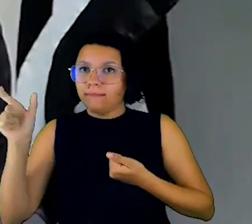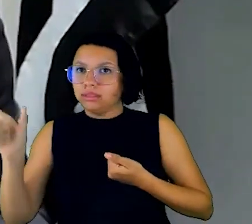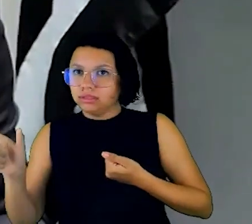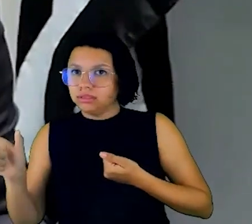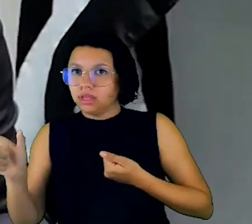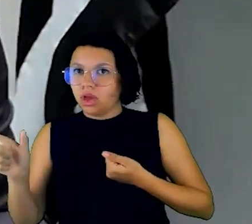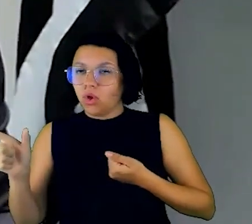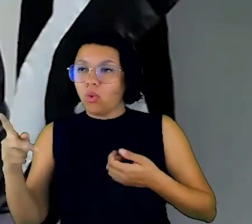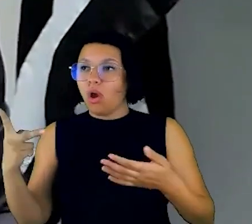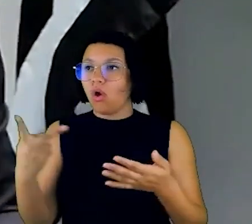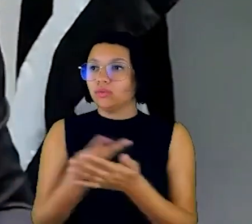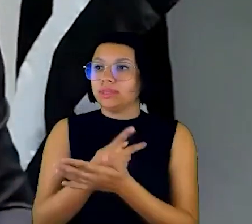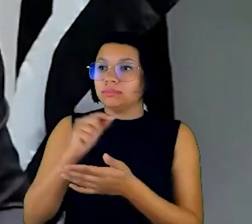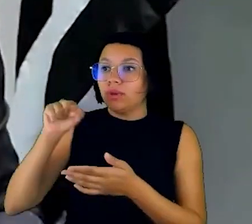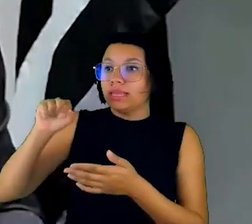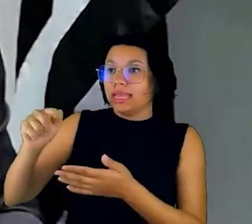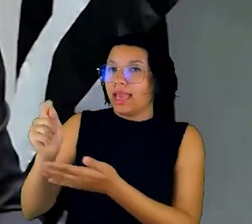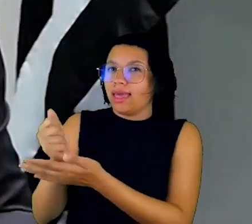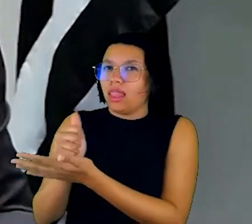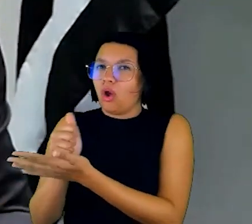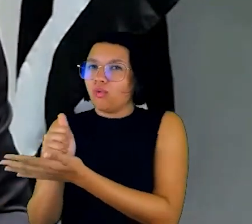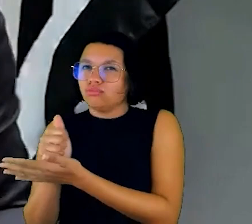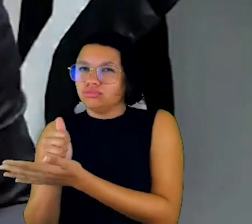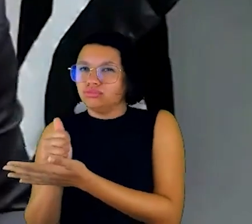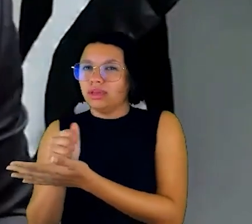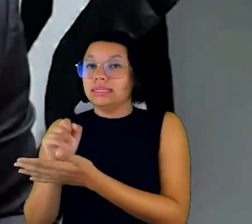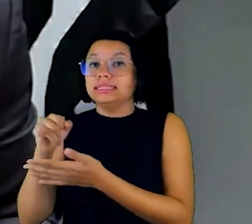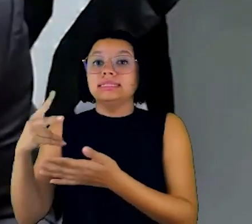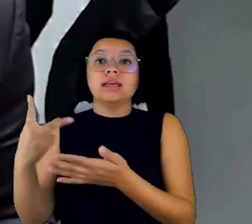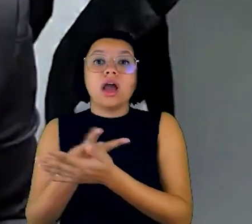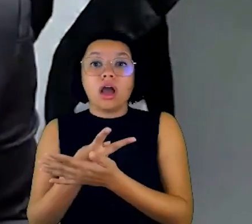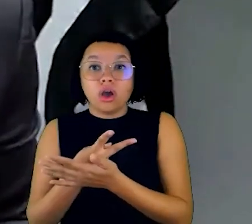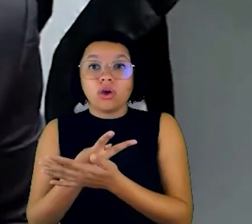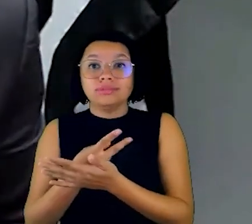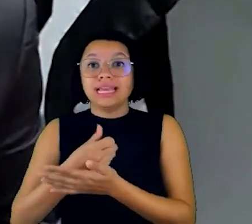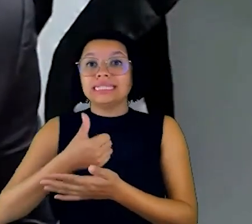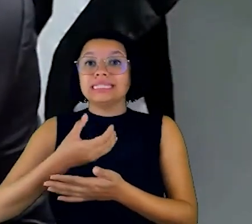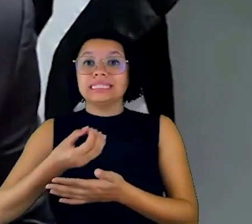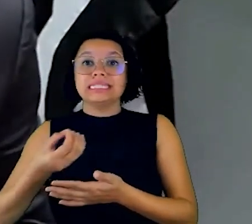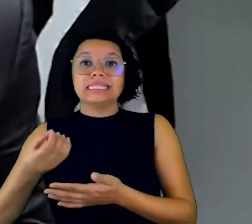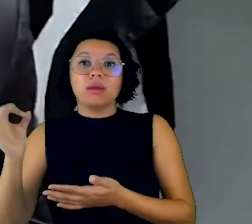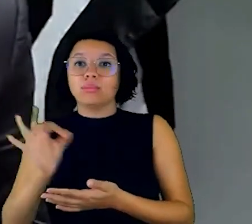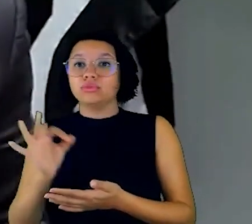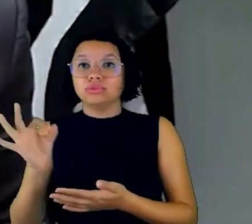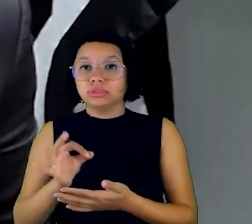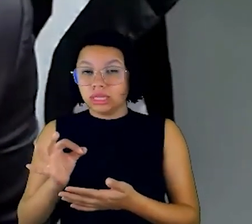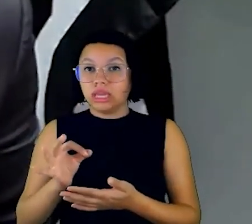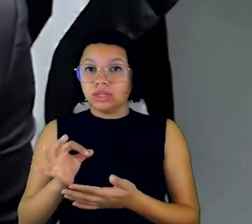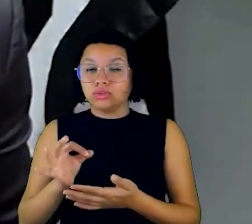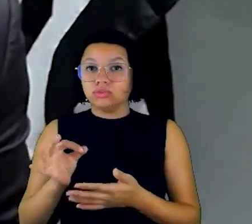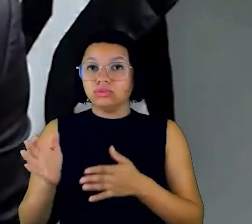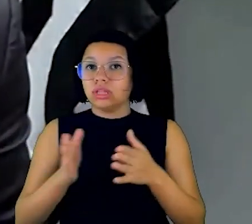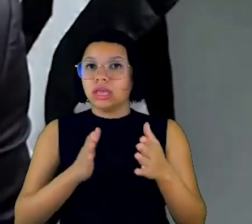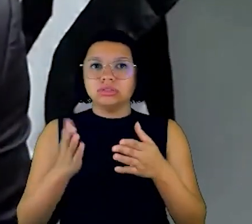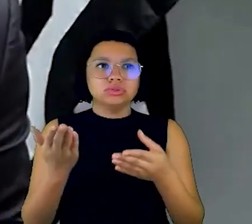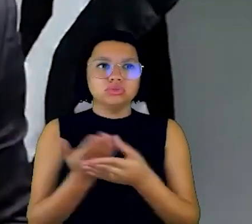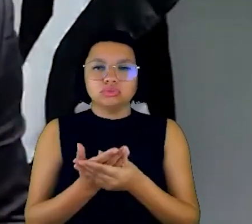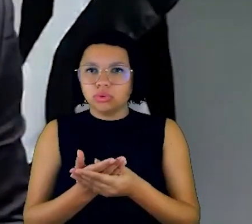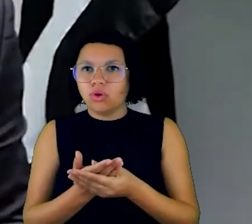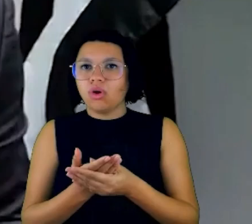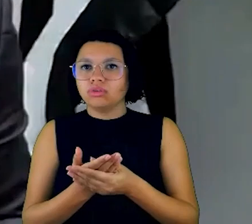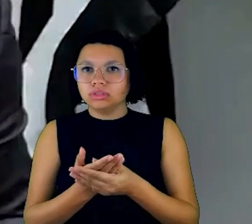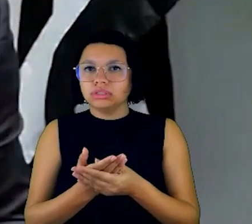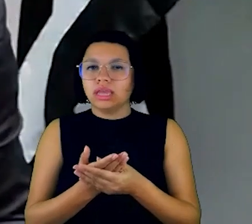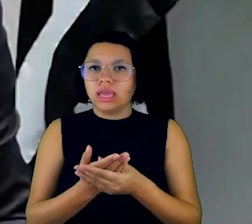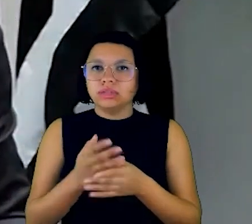fenômeno que ela mesma controlaria. Se isso acontece em 100% dos casos, em 100% das